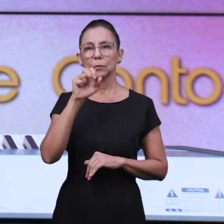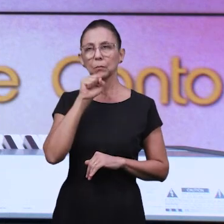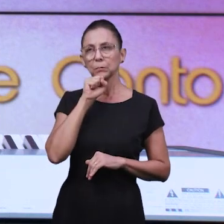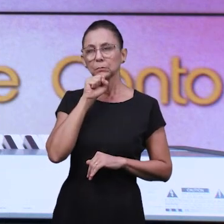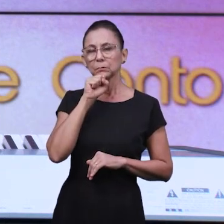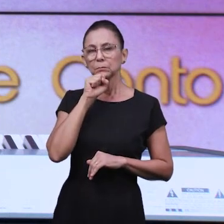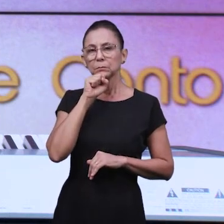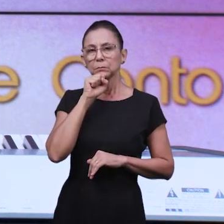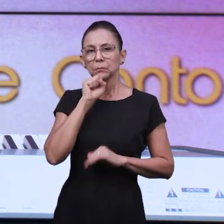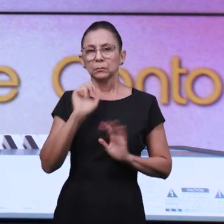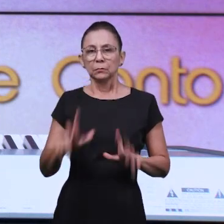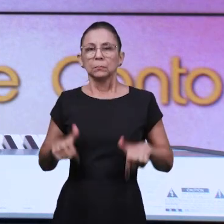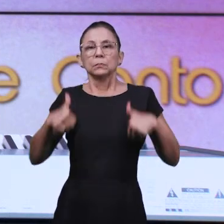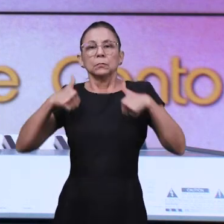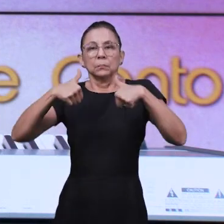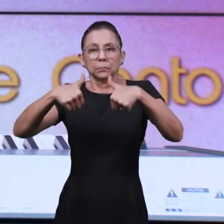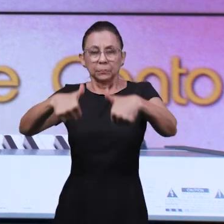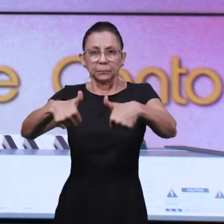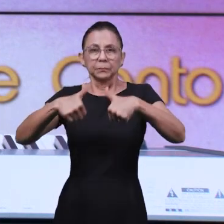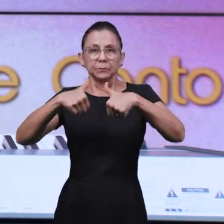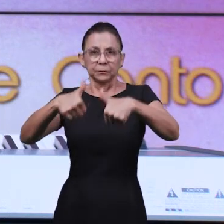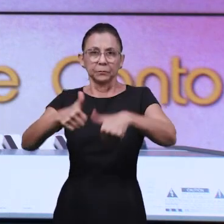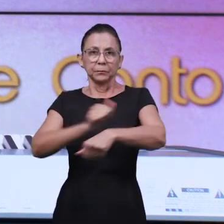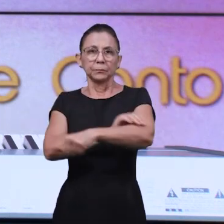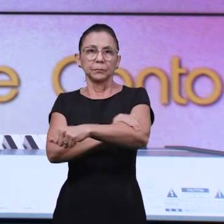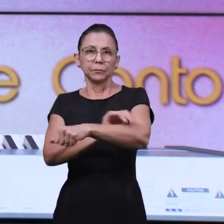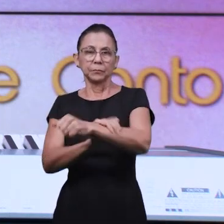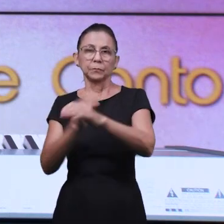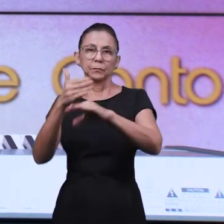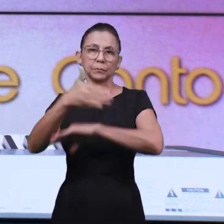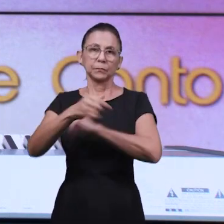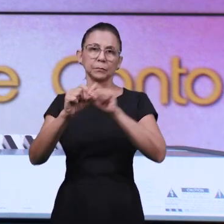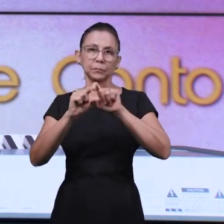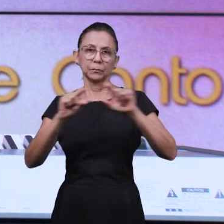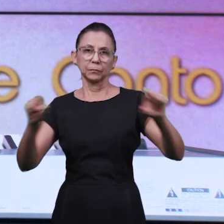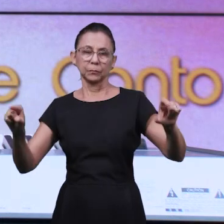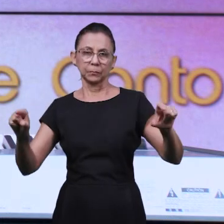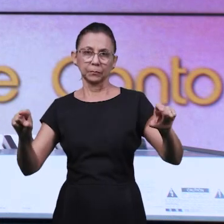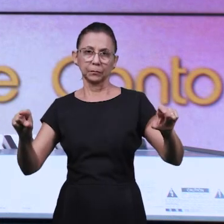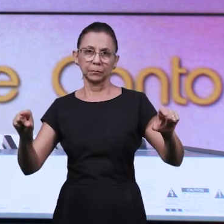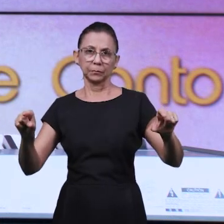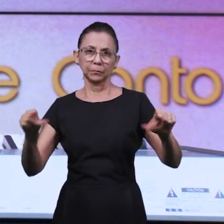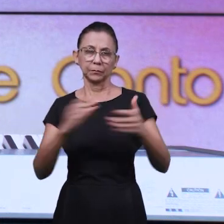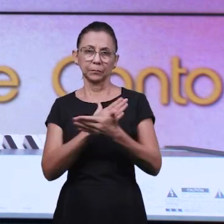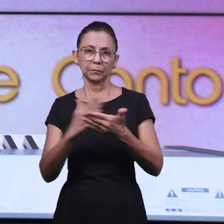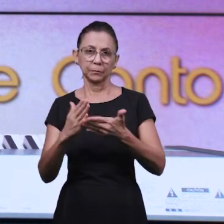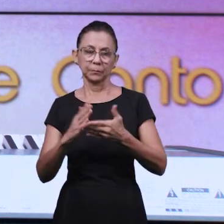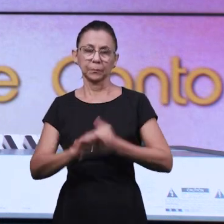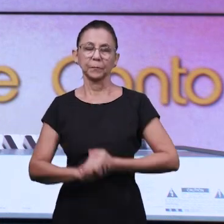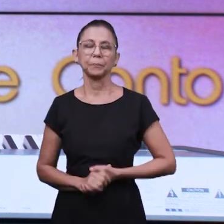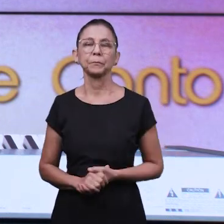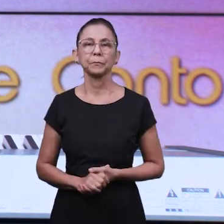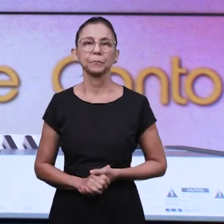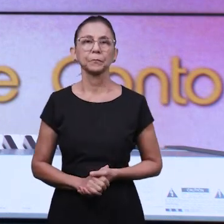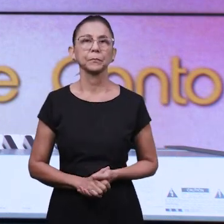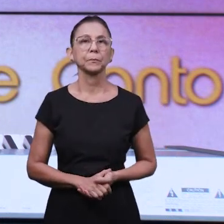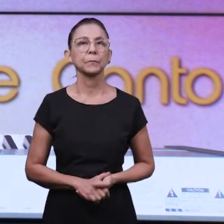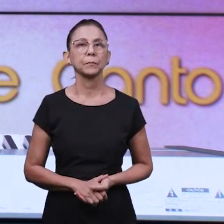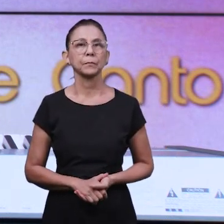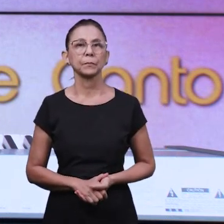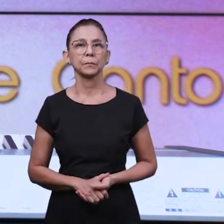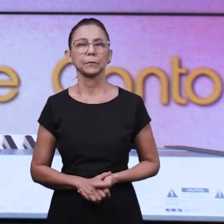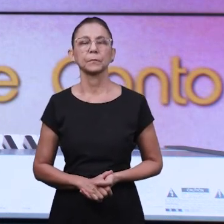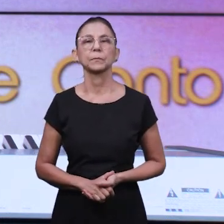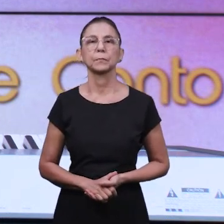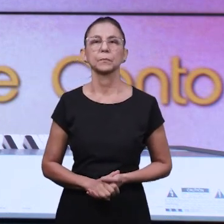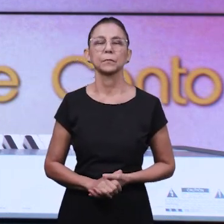de reativação muscular para entrar numa frase que já vai começar seguidamente. Então, vamos pensar na estrutura